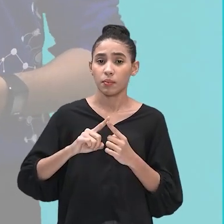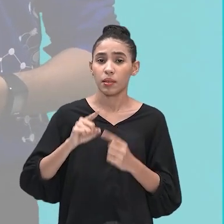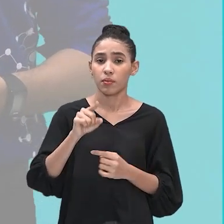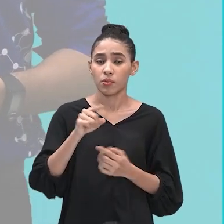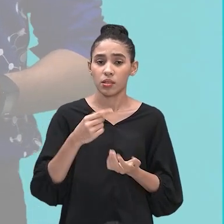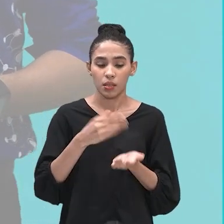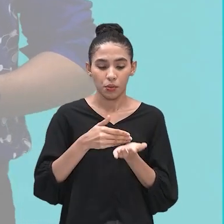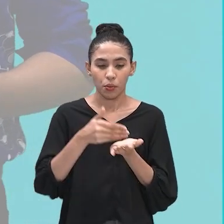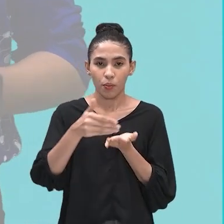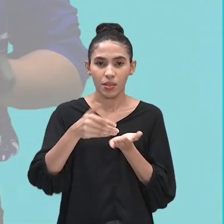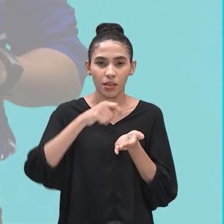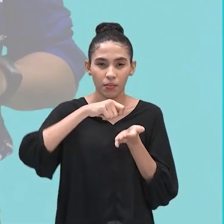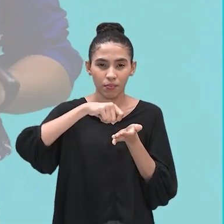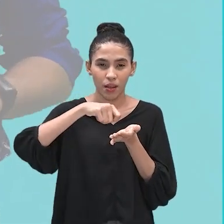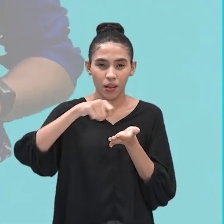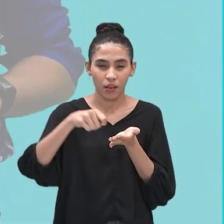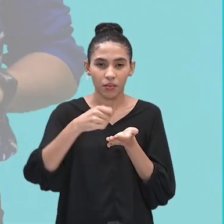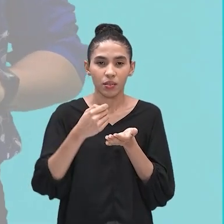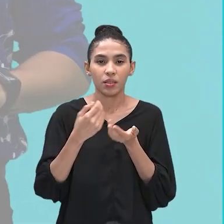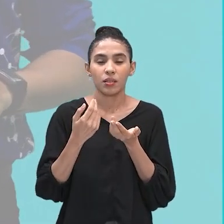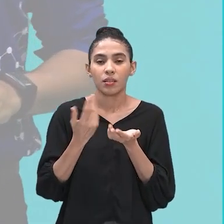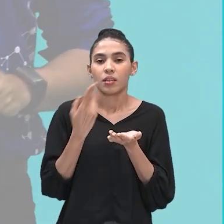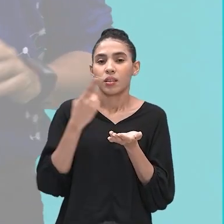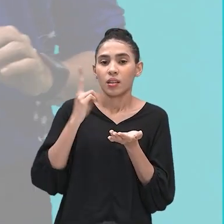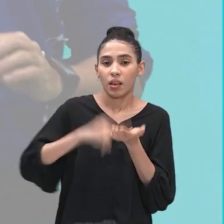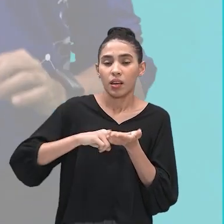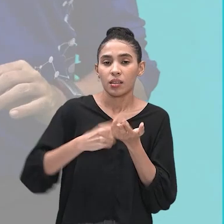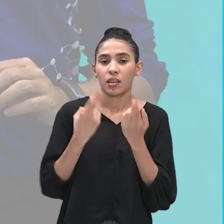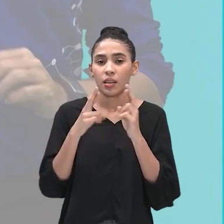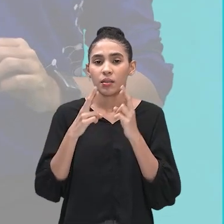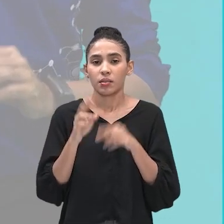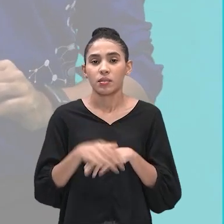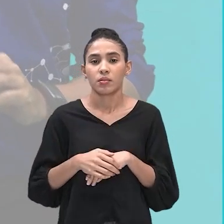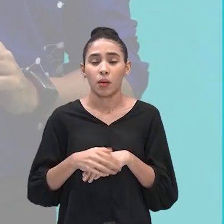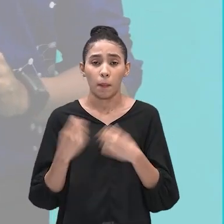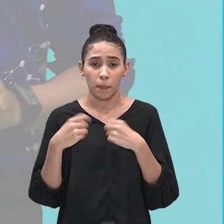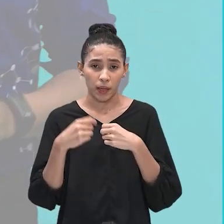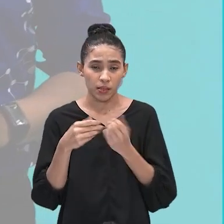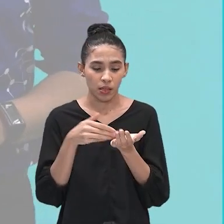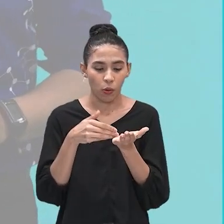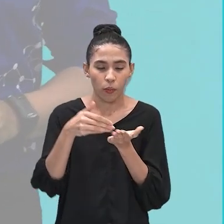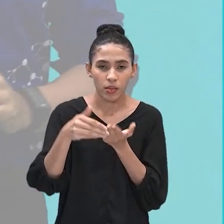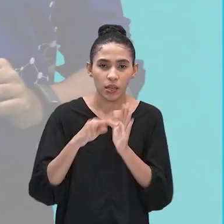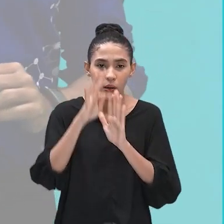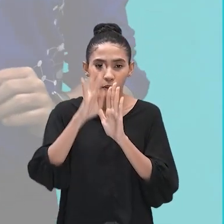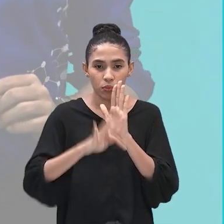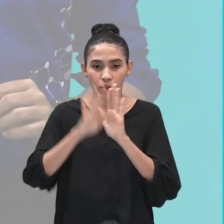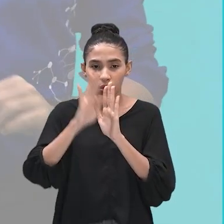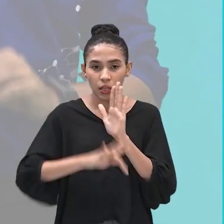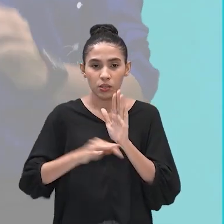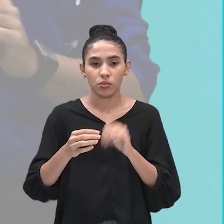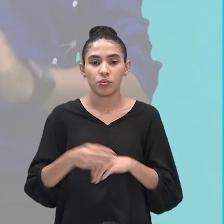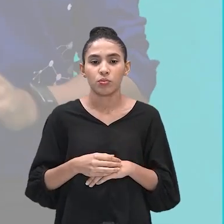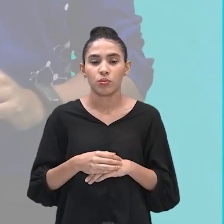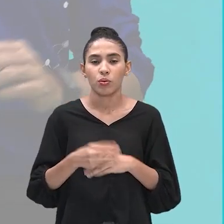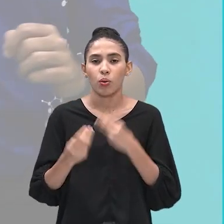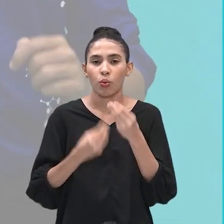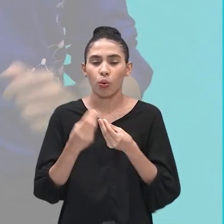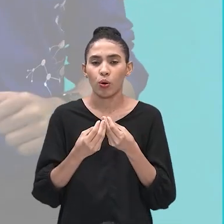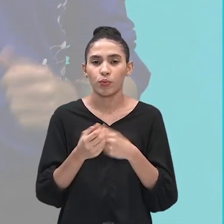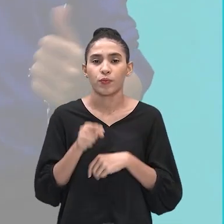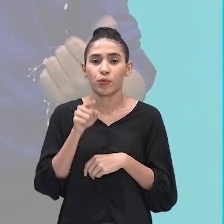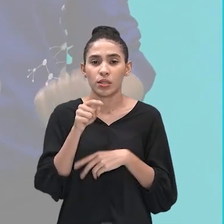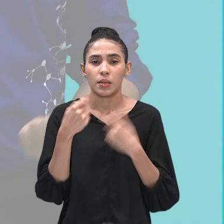de reclamação, iniciar o texto com a exposição dos fatos. Isto é, explicar o que